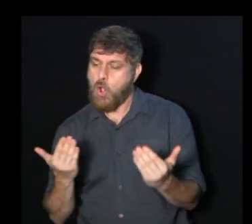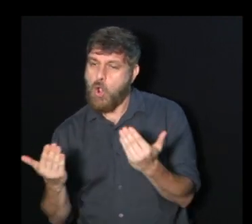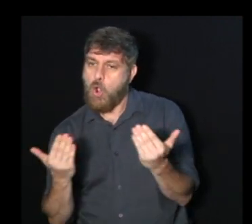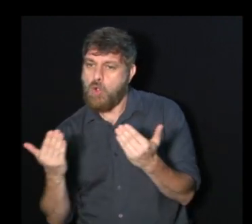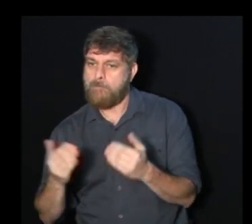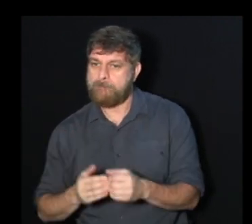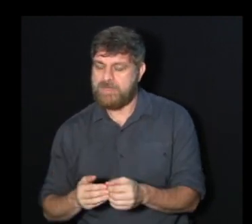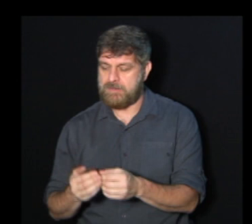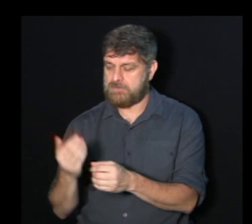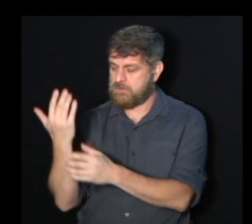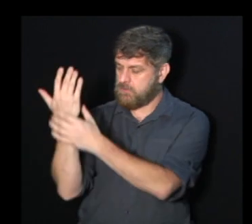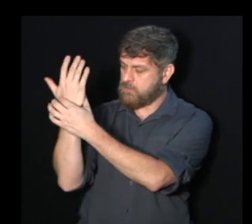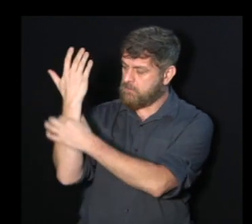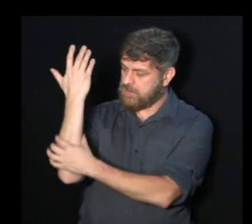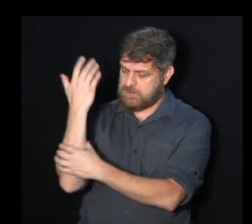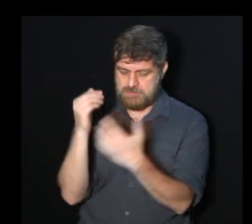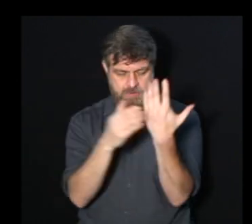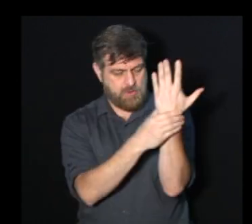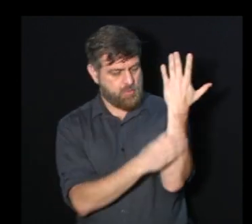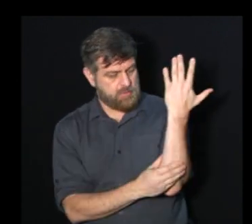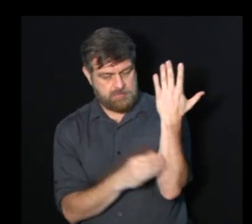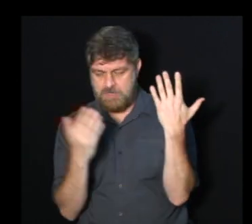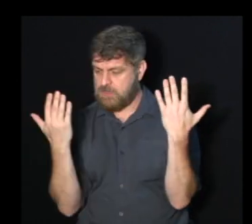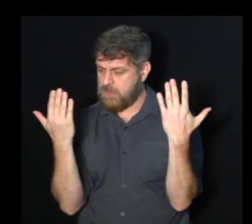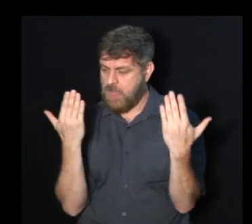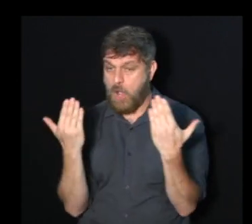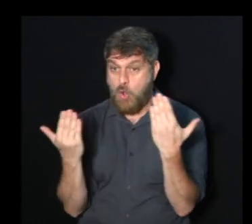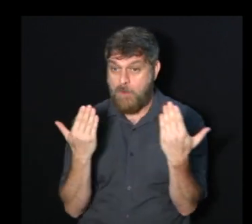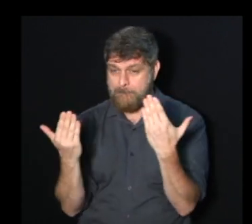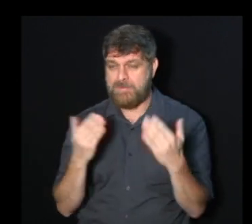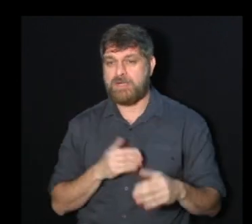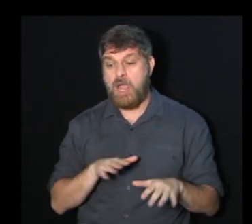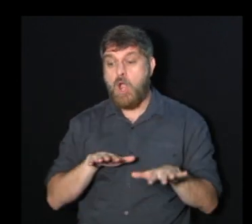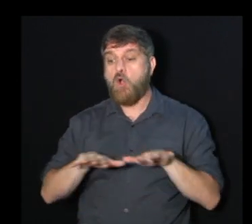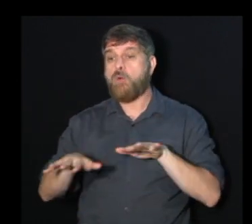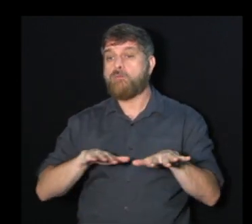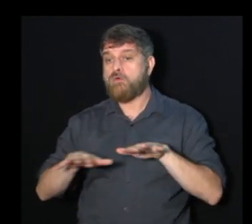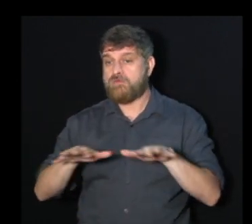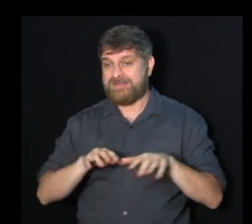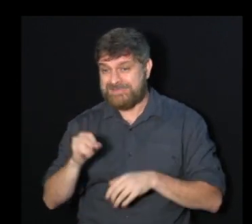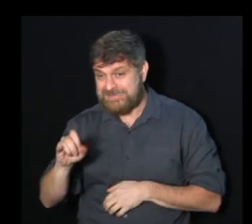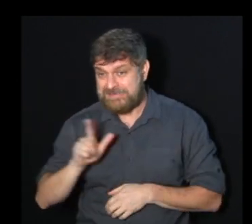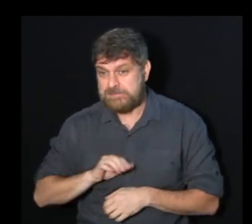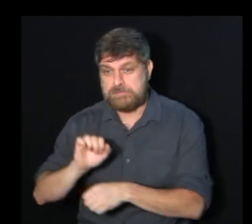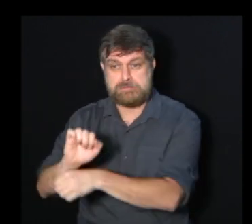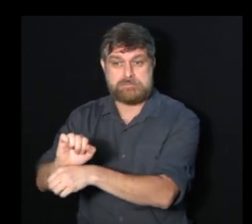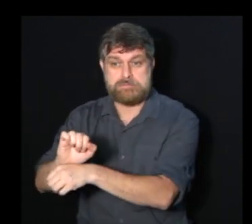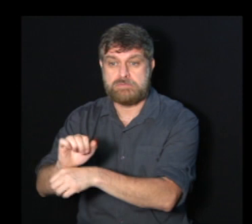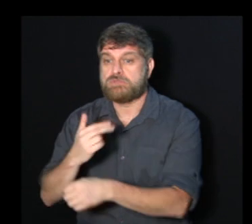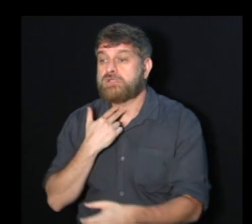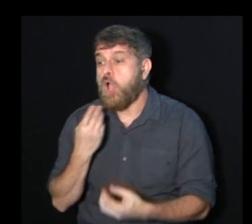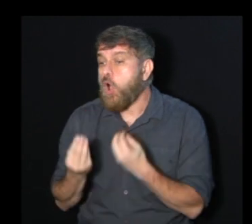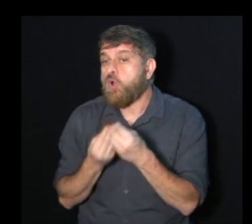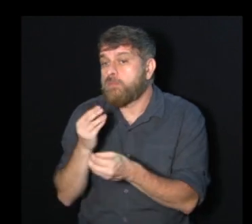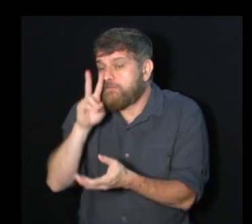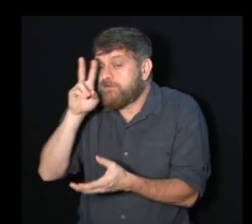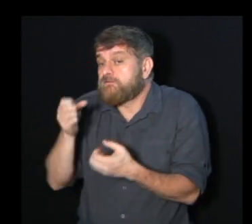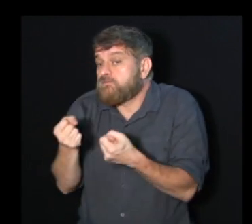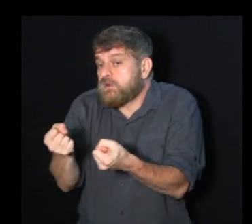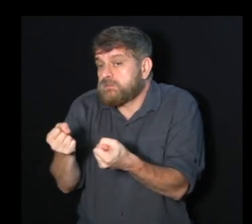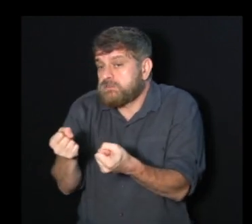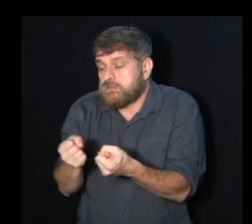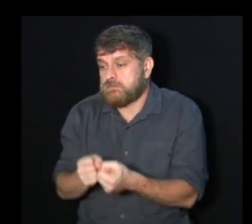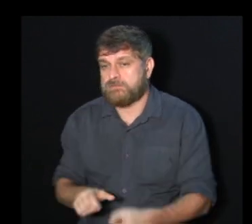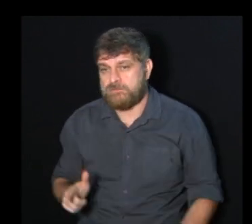membro com o outro, avaliar o movimento desse paciente, porque se não tiver movimento, não tem como ganhar força.